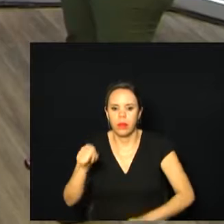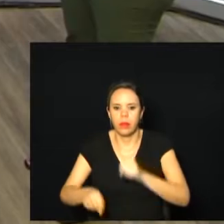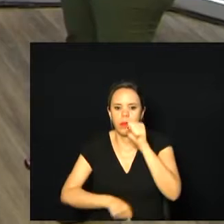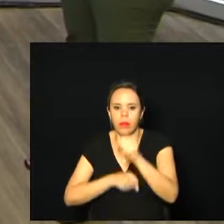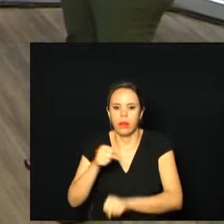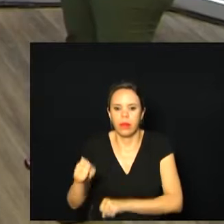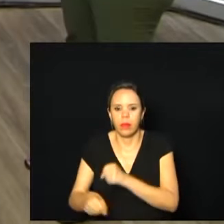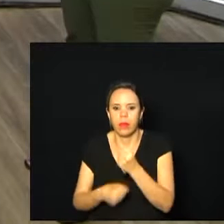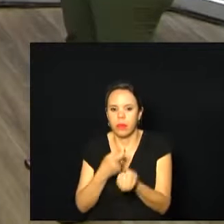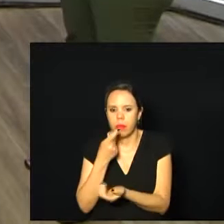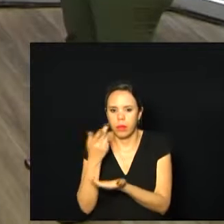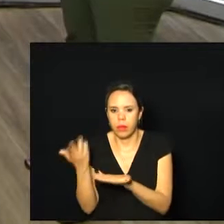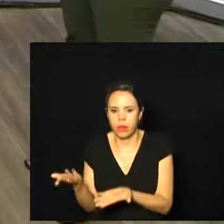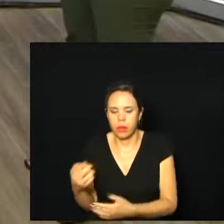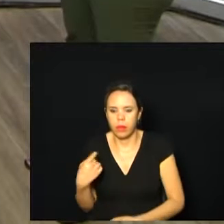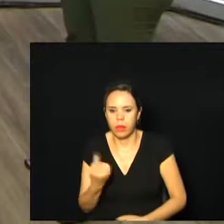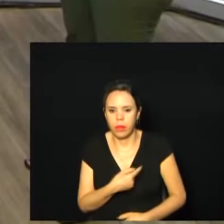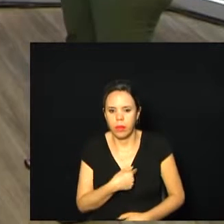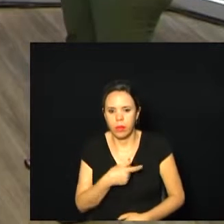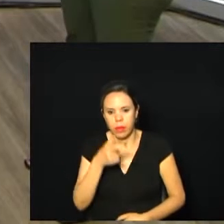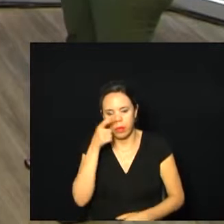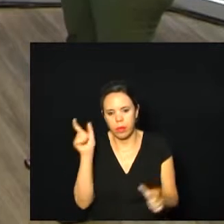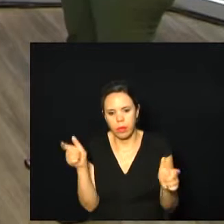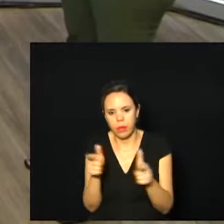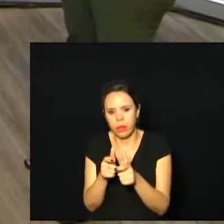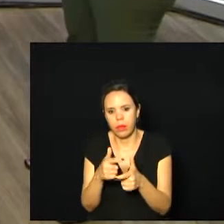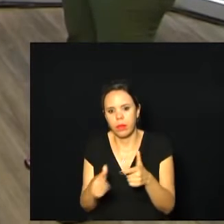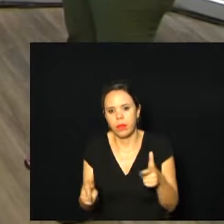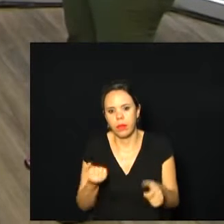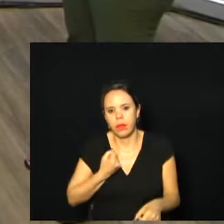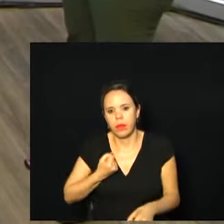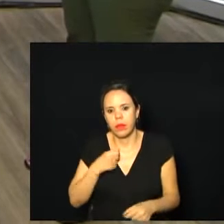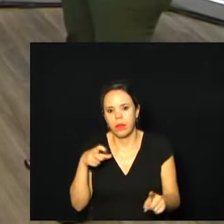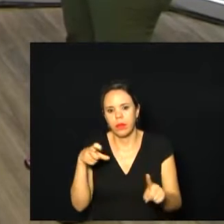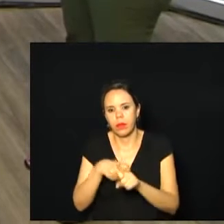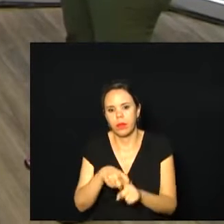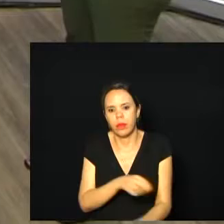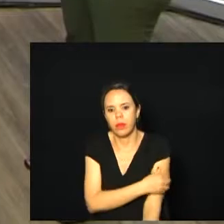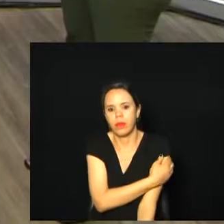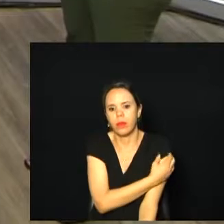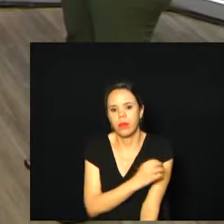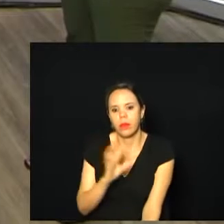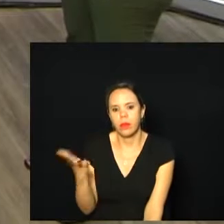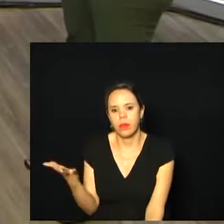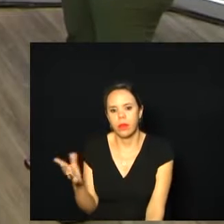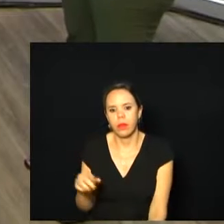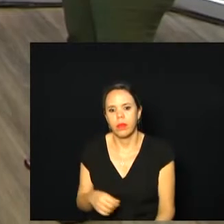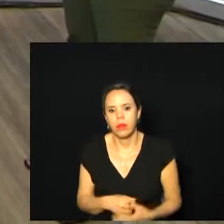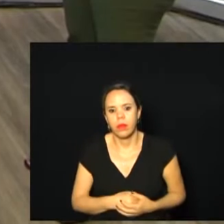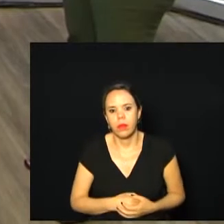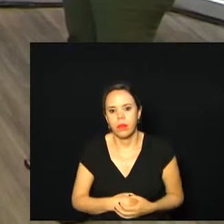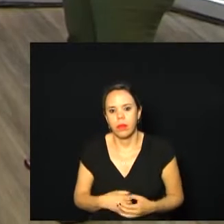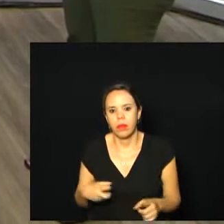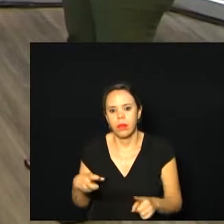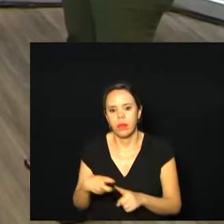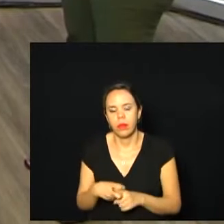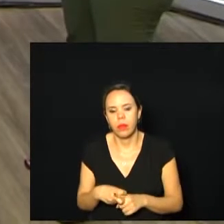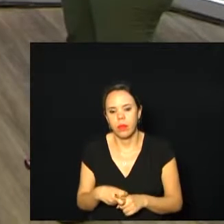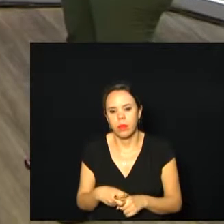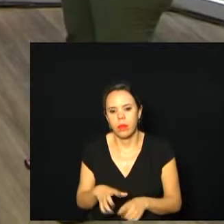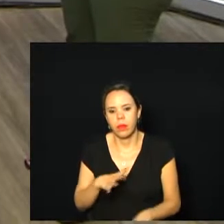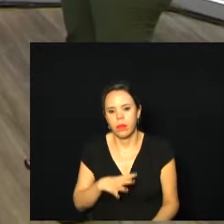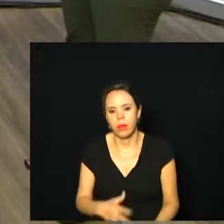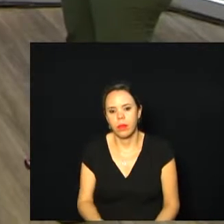como a Mirna Abreu disse, para a gente reduzir este número de acidentes fatais e, consequentemente, de acidentes na